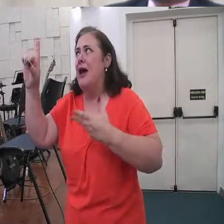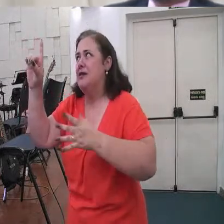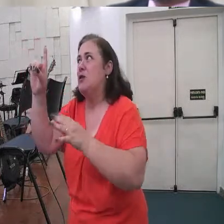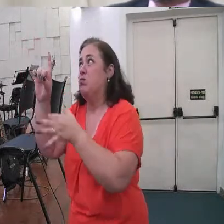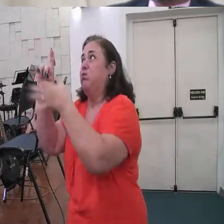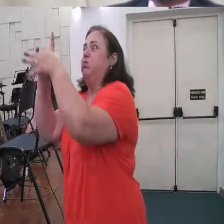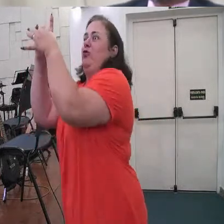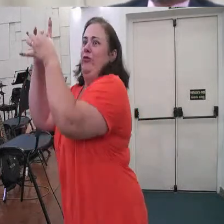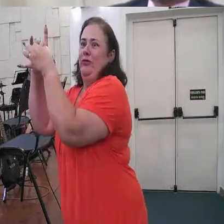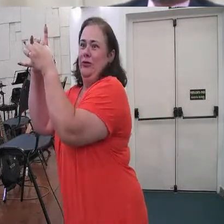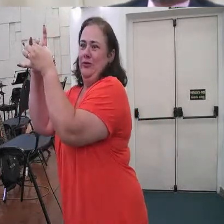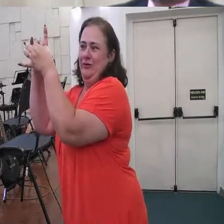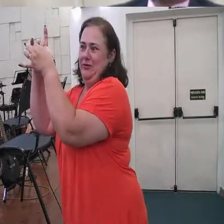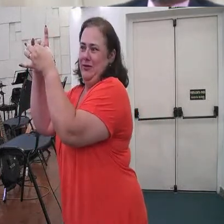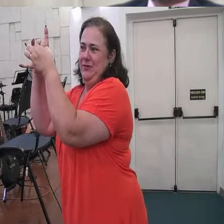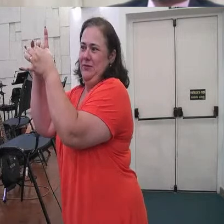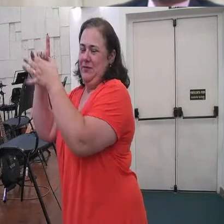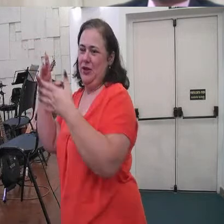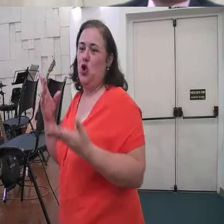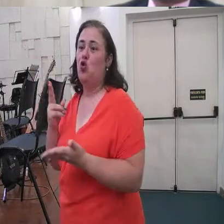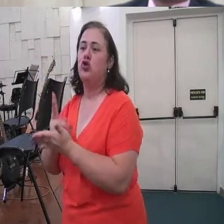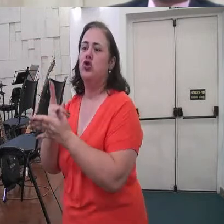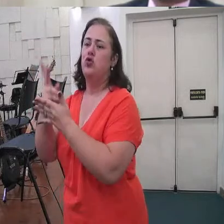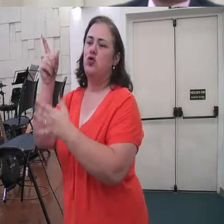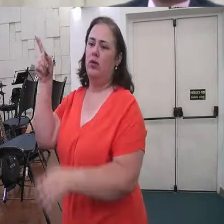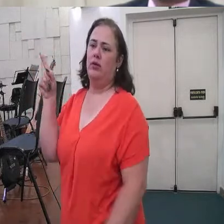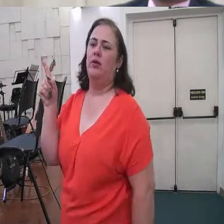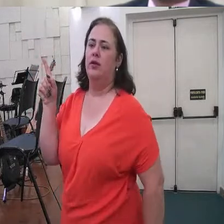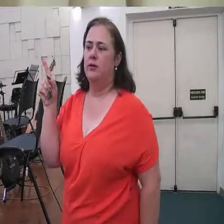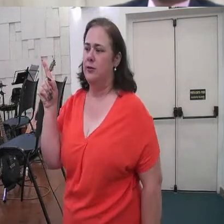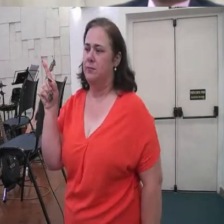a fé submissa.